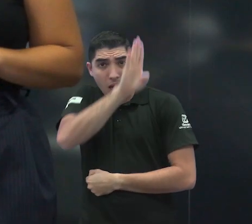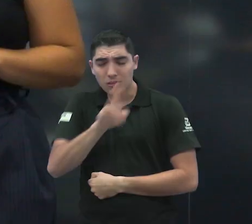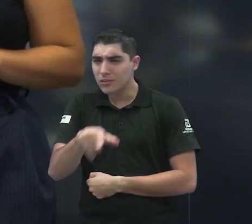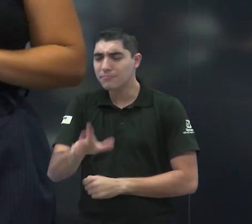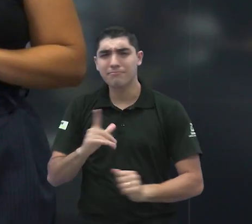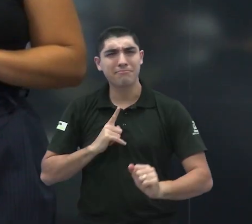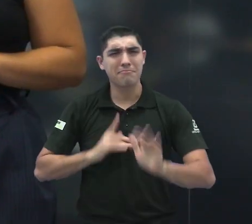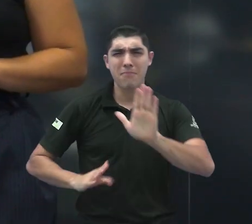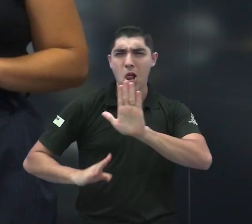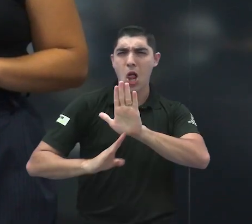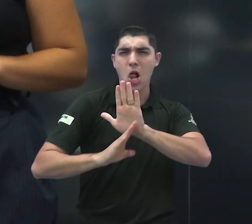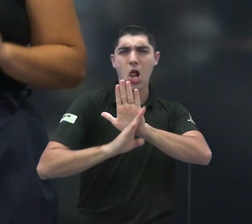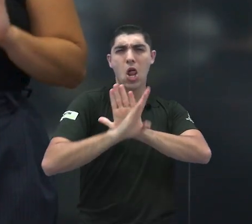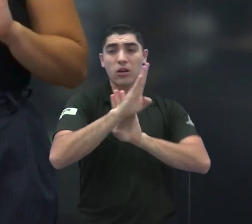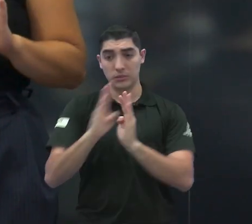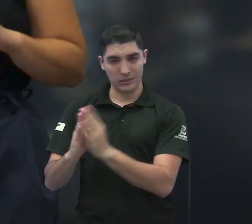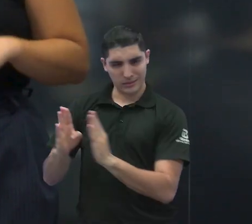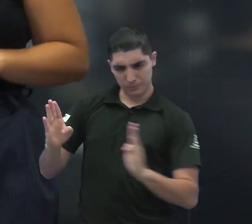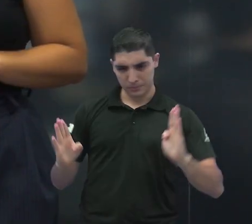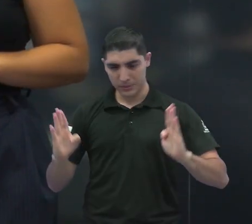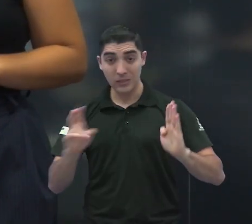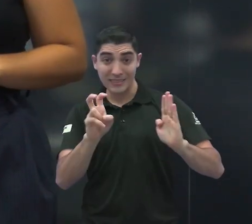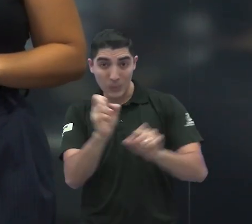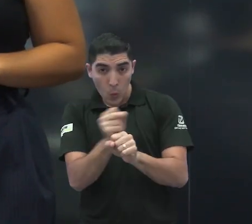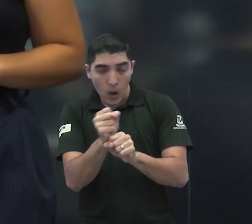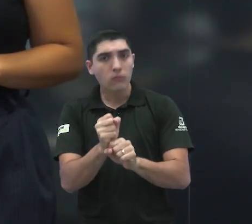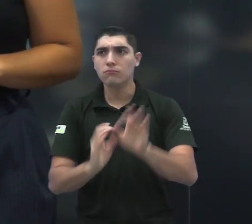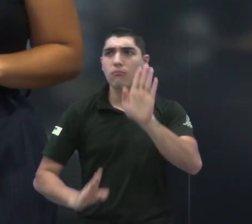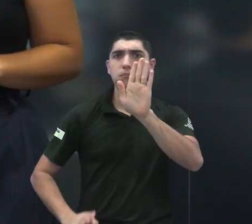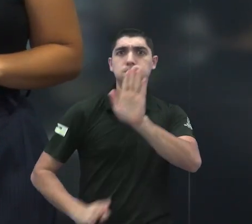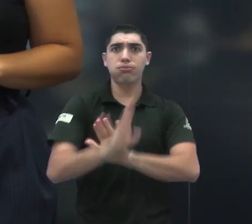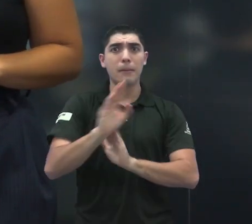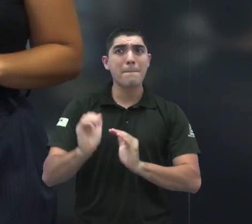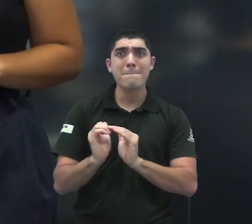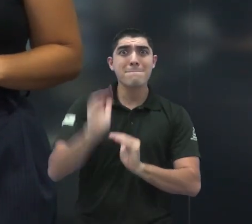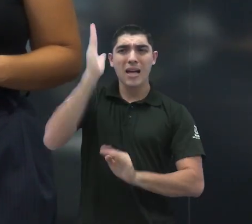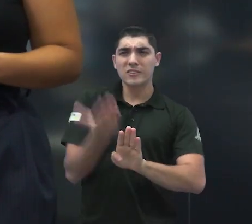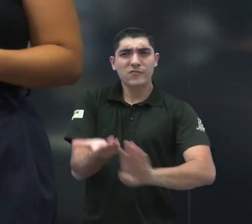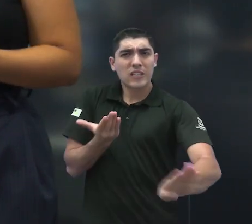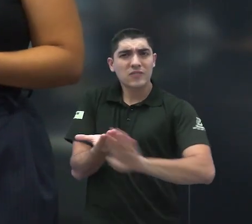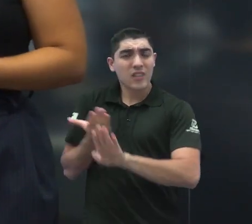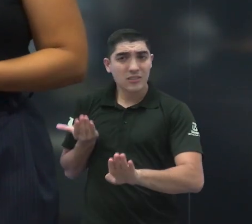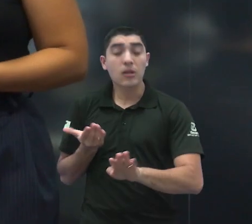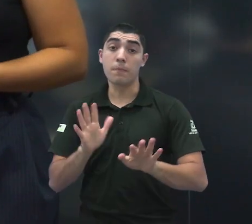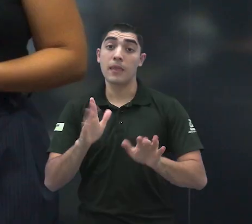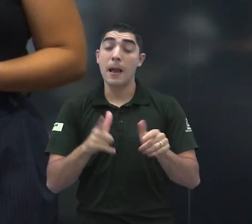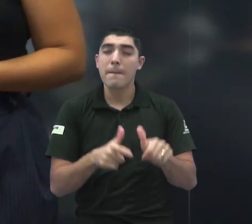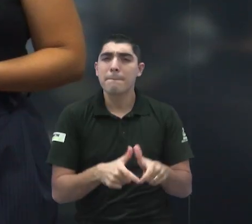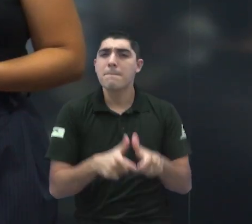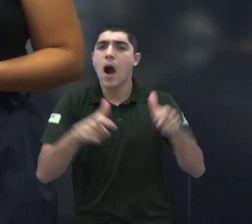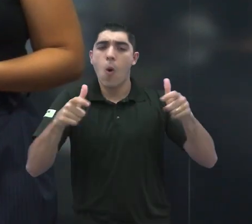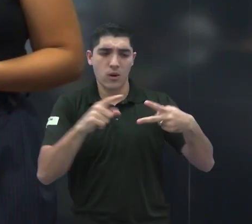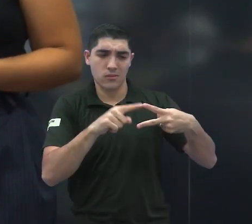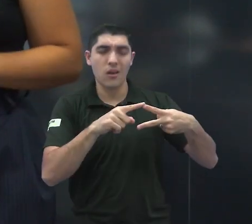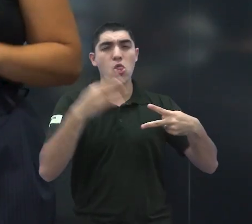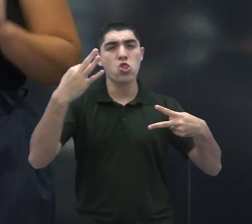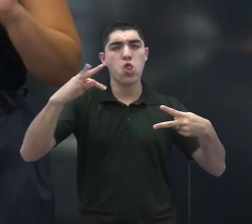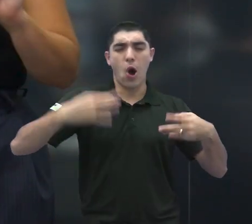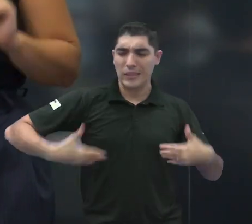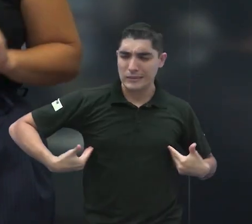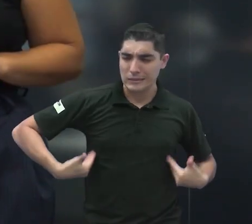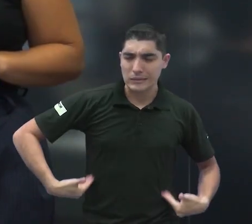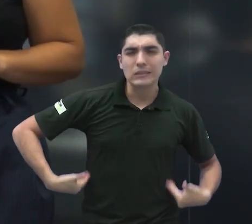de afastamentos do trabalho dos últimos 5 anos. Enquanto as dores nas costas continuam no topo do ranking dos motivos